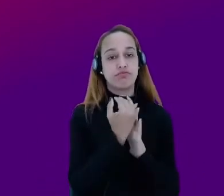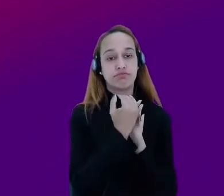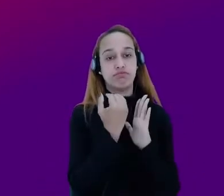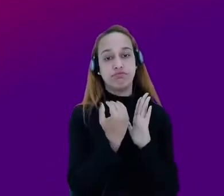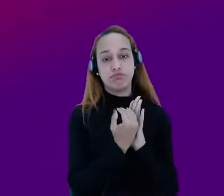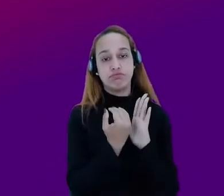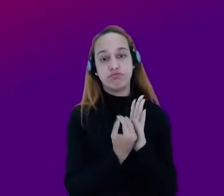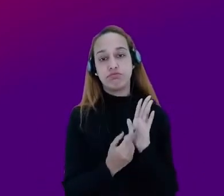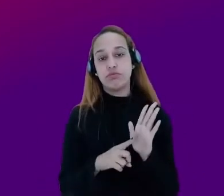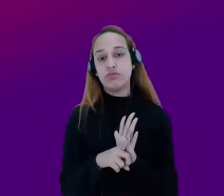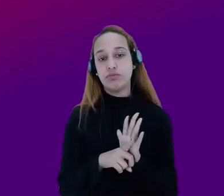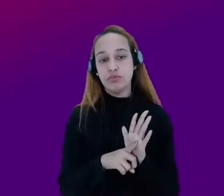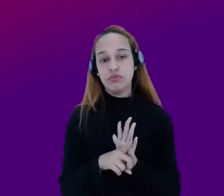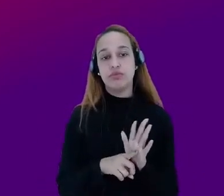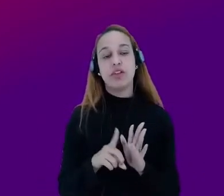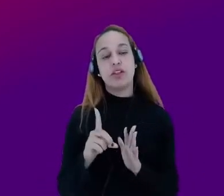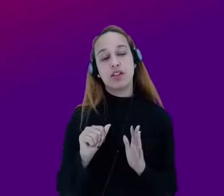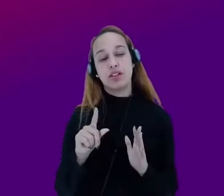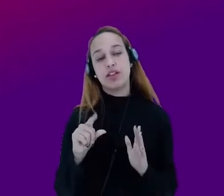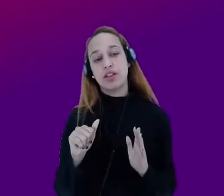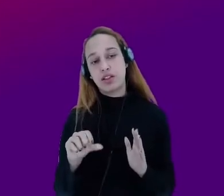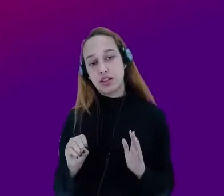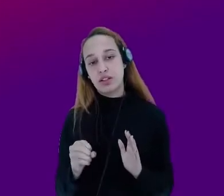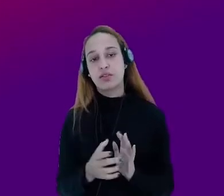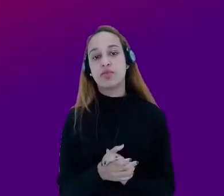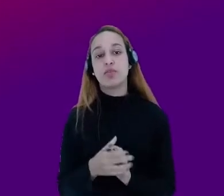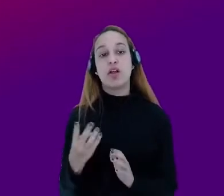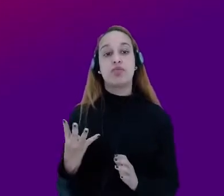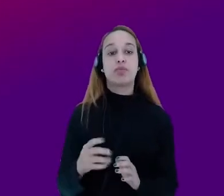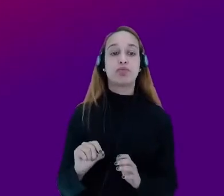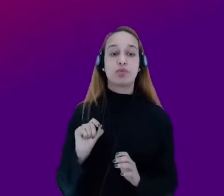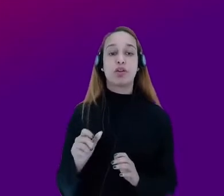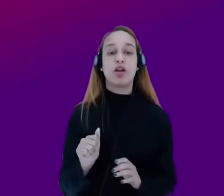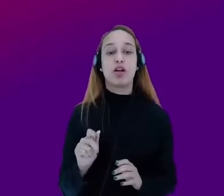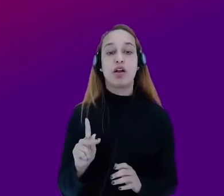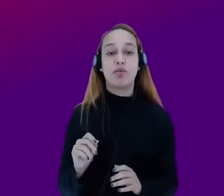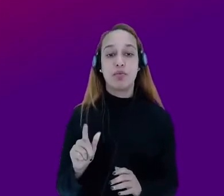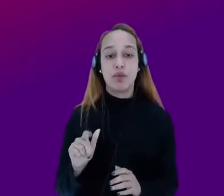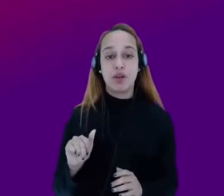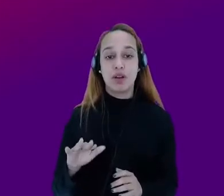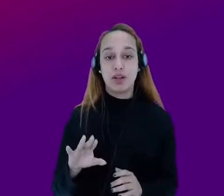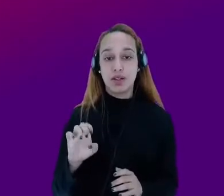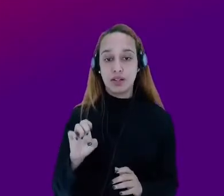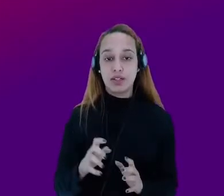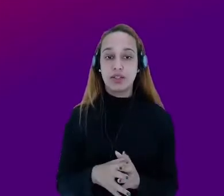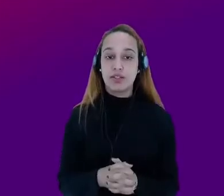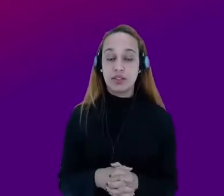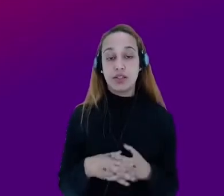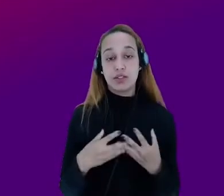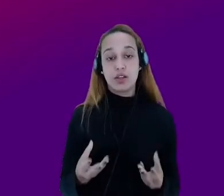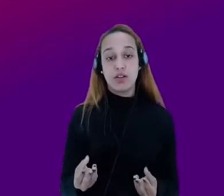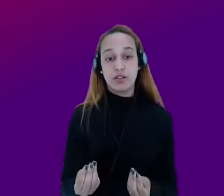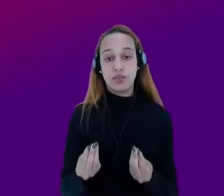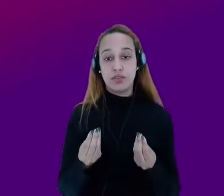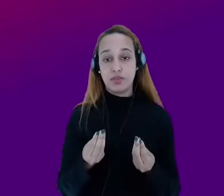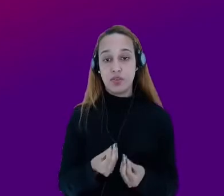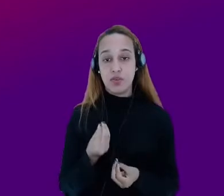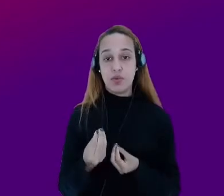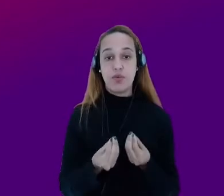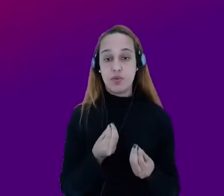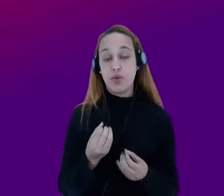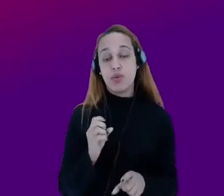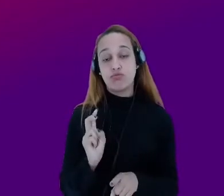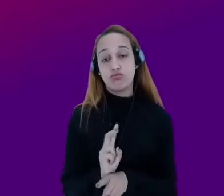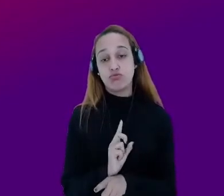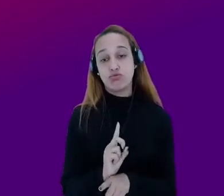preços personalizados. Uma outra parte é a policy. Então, os clientes só receberão a policy através de canais